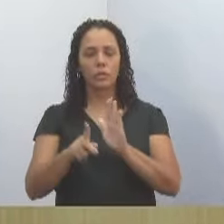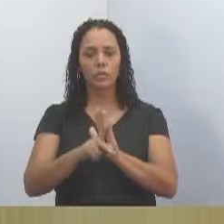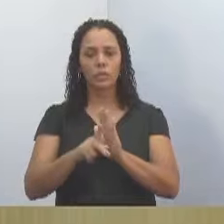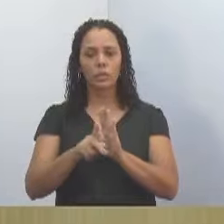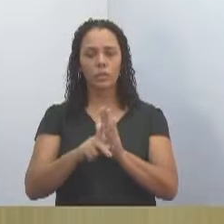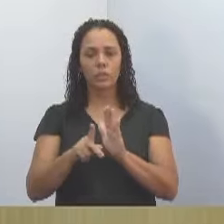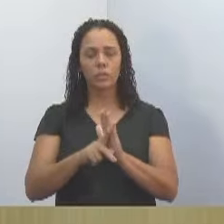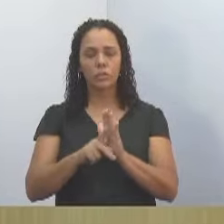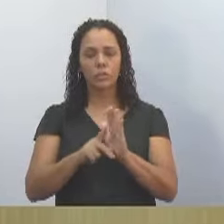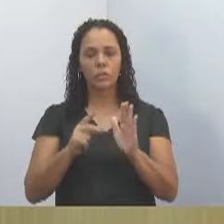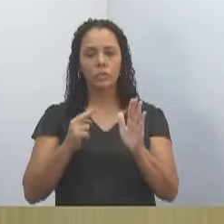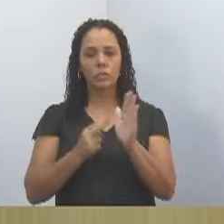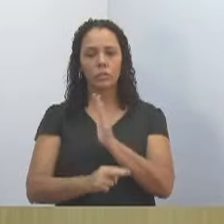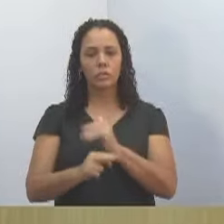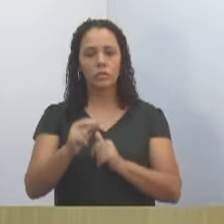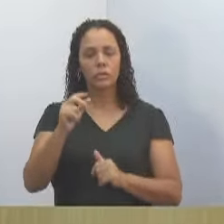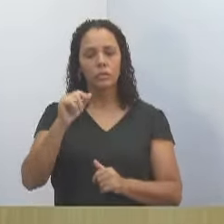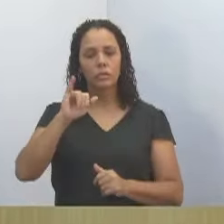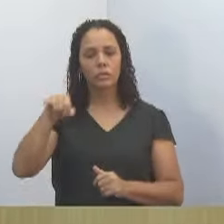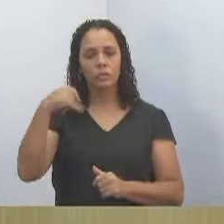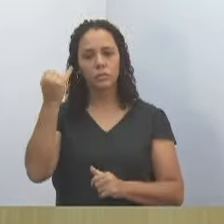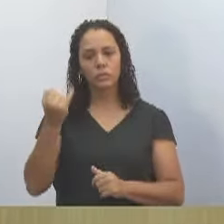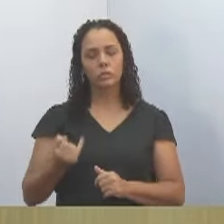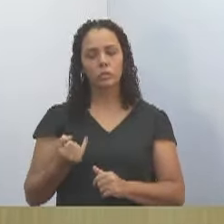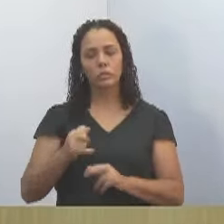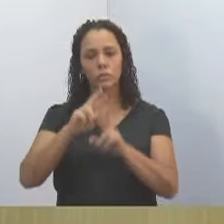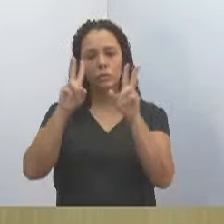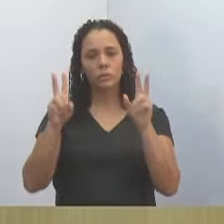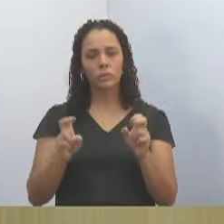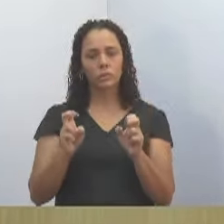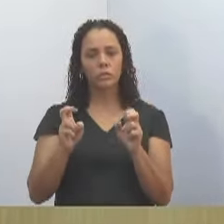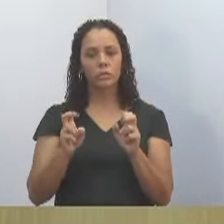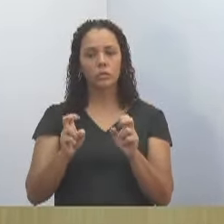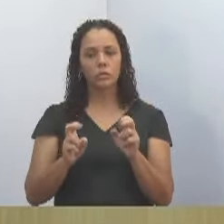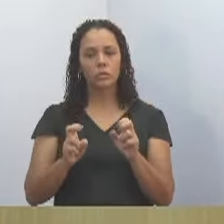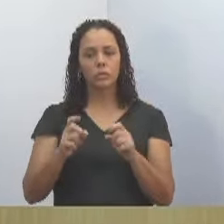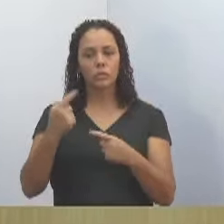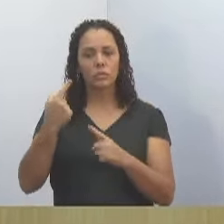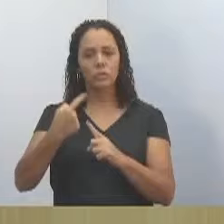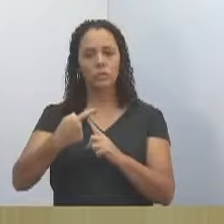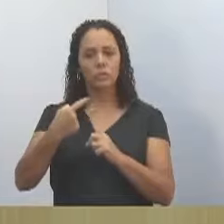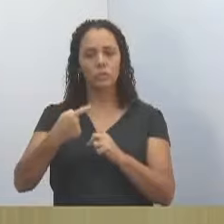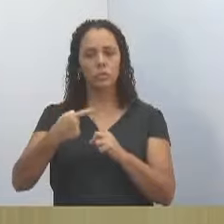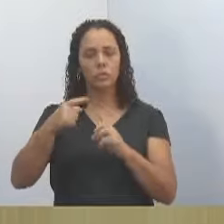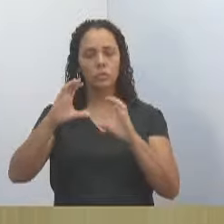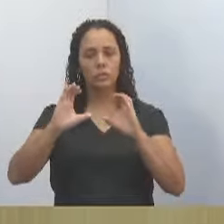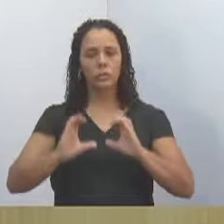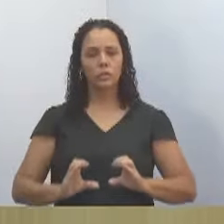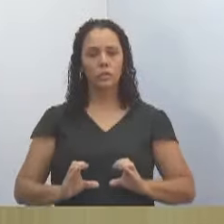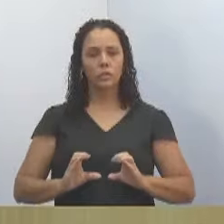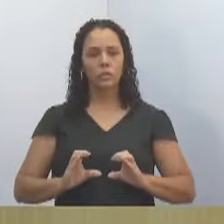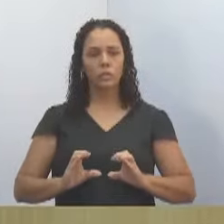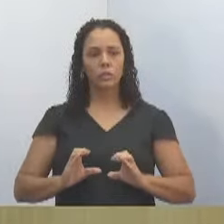Autoria, vereadora Juliana Fênix. Assunto, concede título de cidadania.